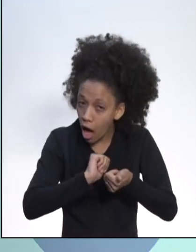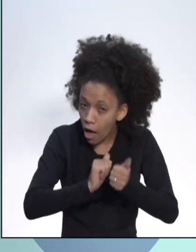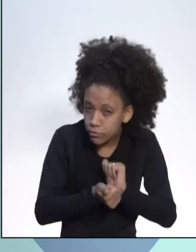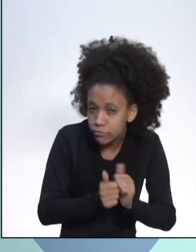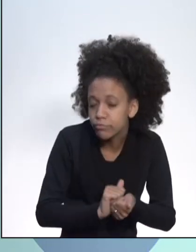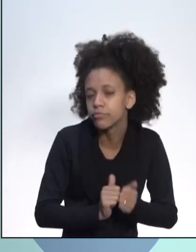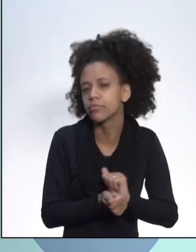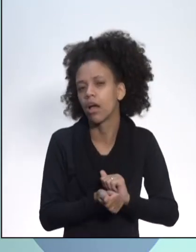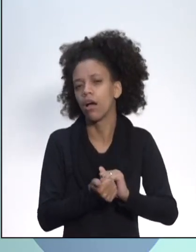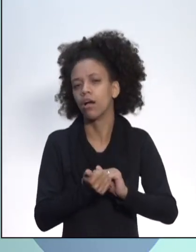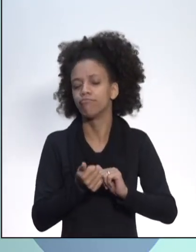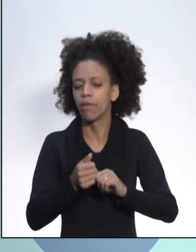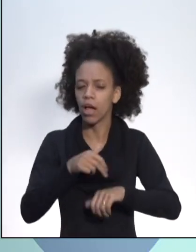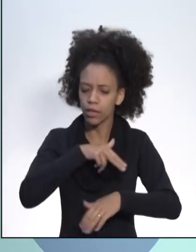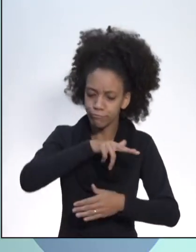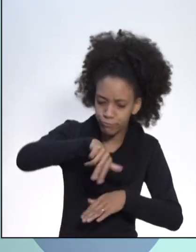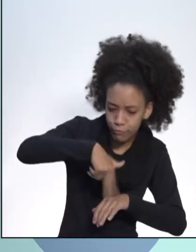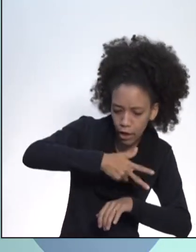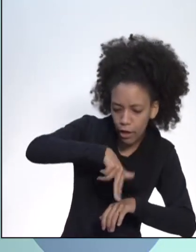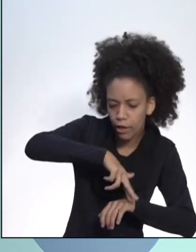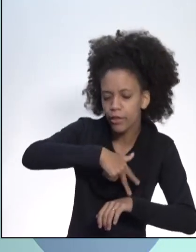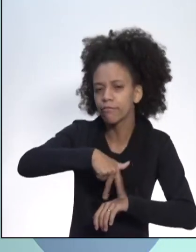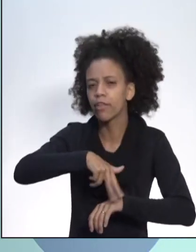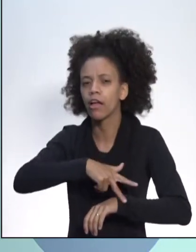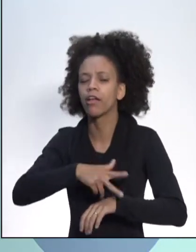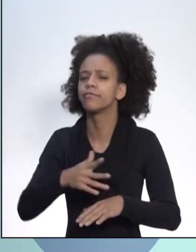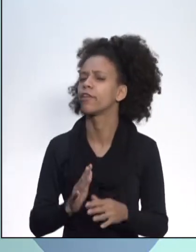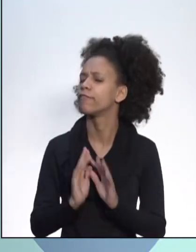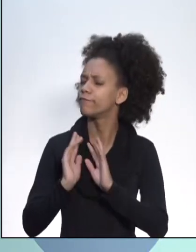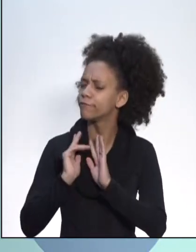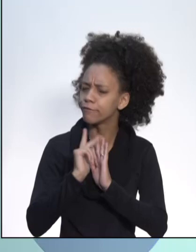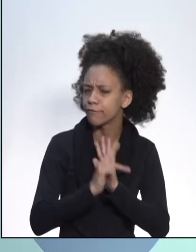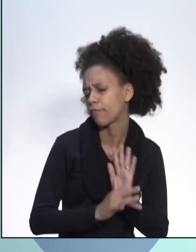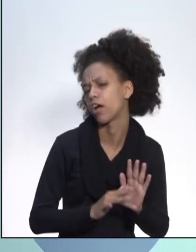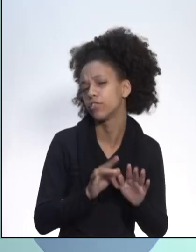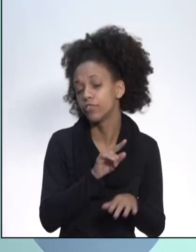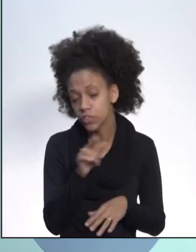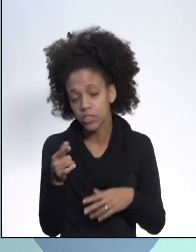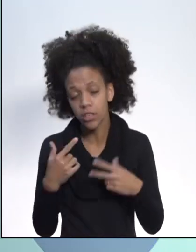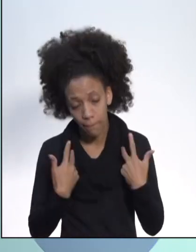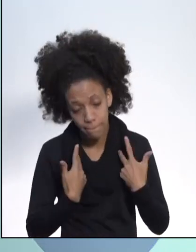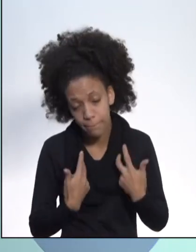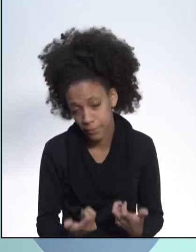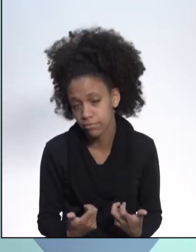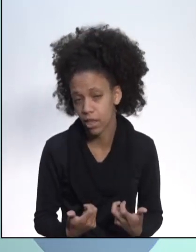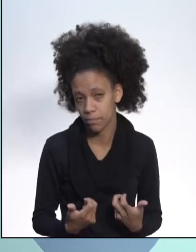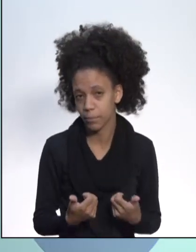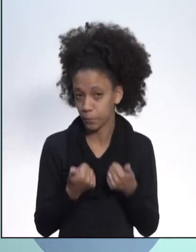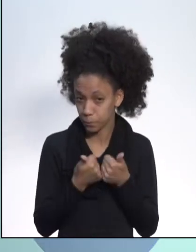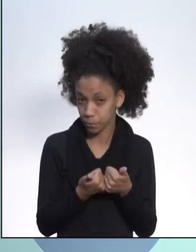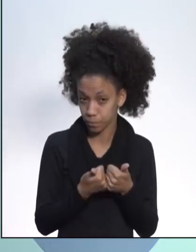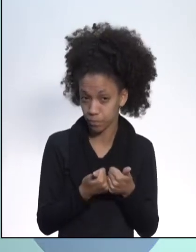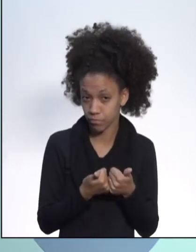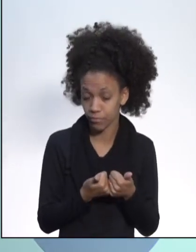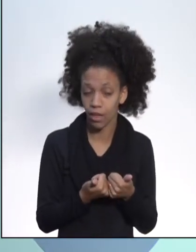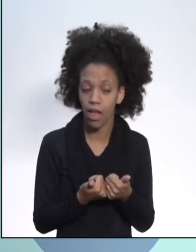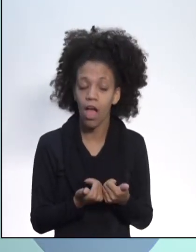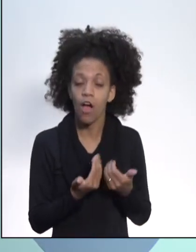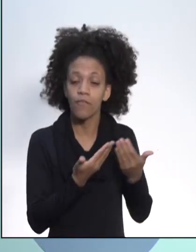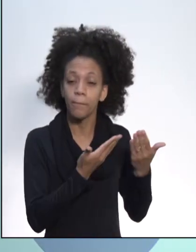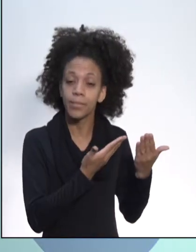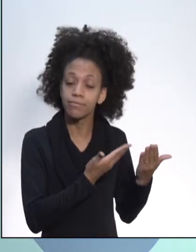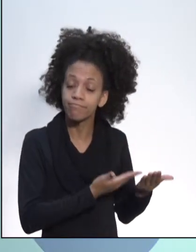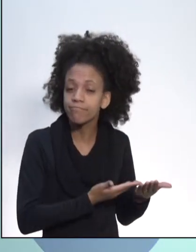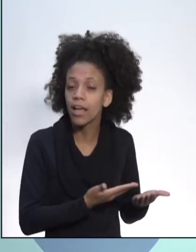trabalha com dança e uma série de coisas. Então, vocês conseguem perceber isso, tá certo? Eu vou passar para a Roberta um pouco, para